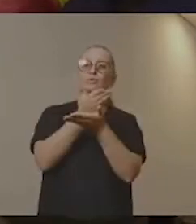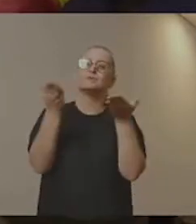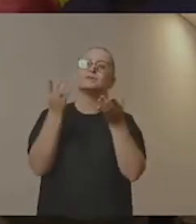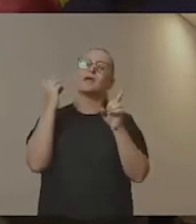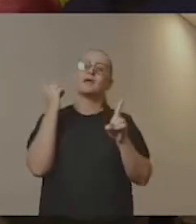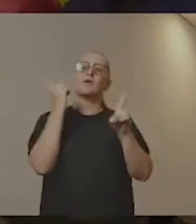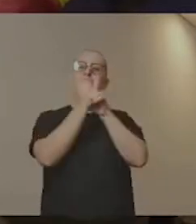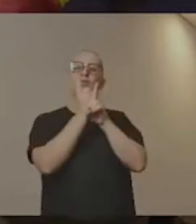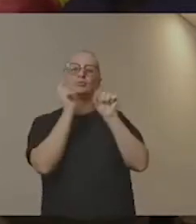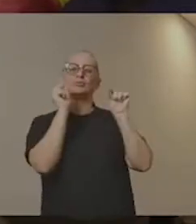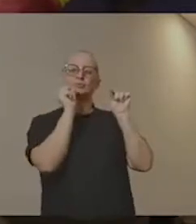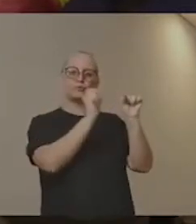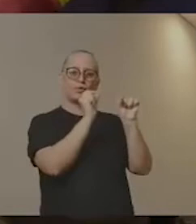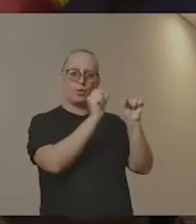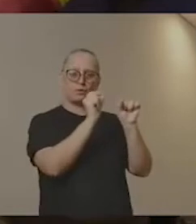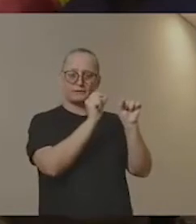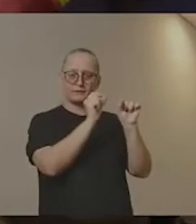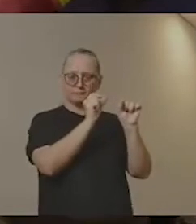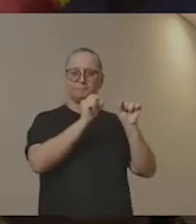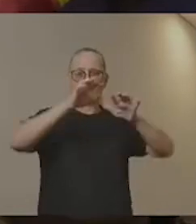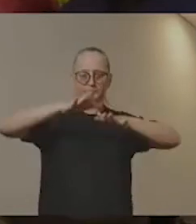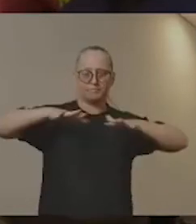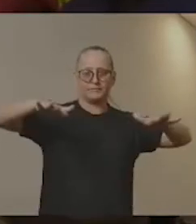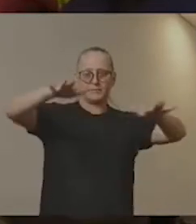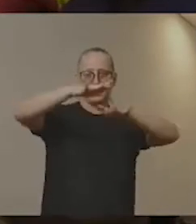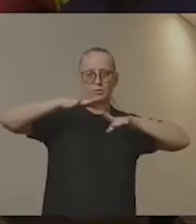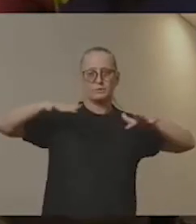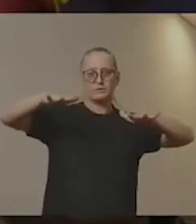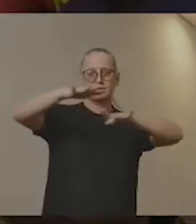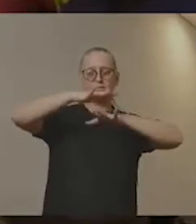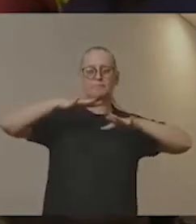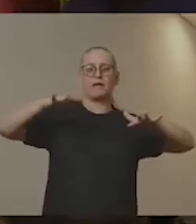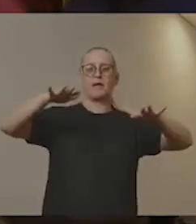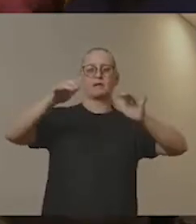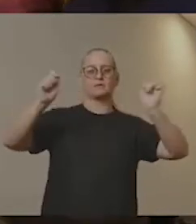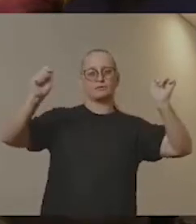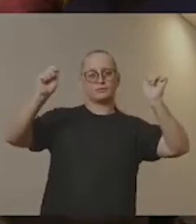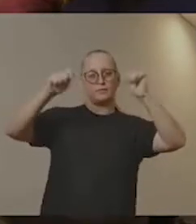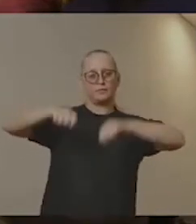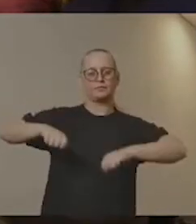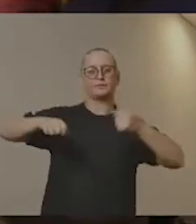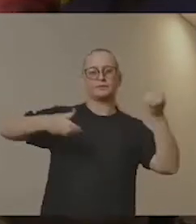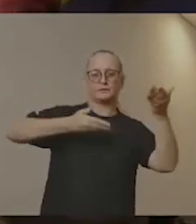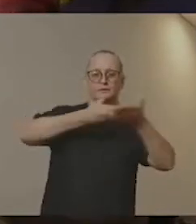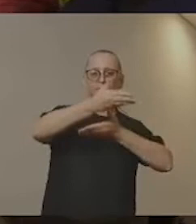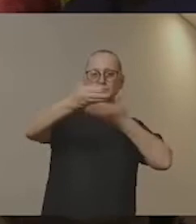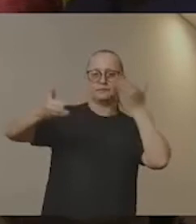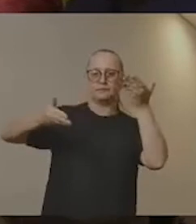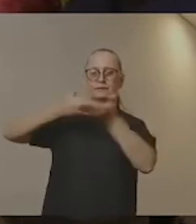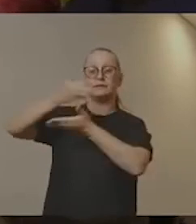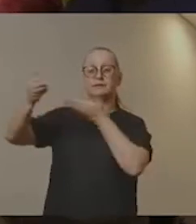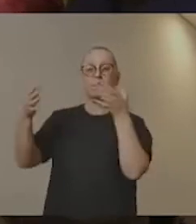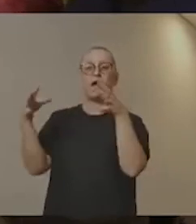espaço em que a gente pudesse interagir com os colegas, né, assim, os grupos formados, ou a gente voltou para a